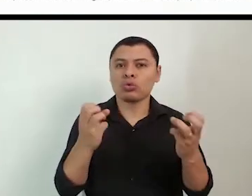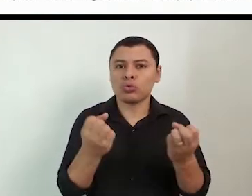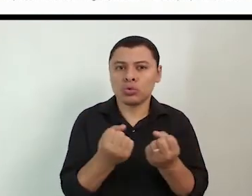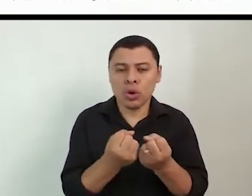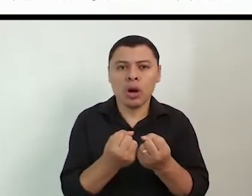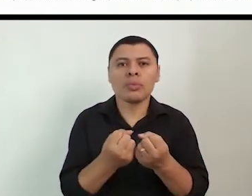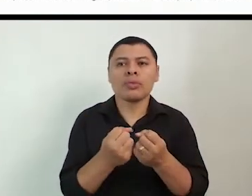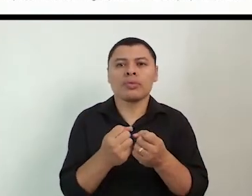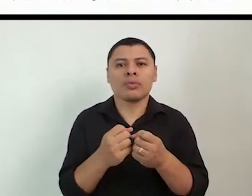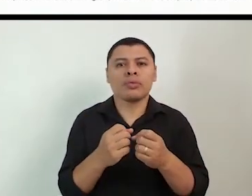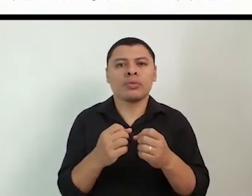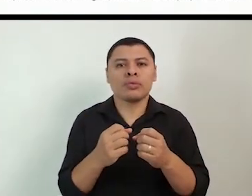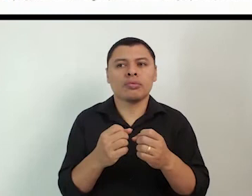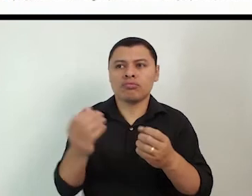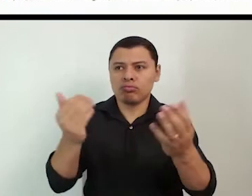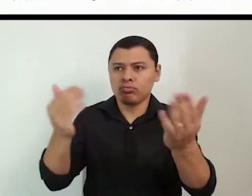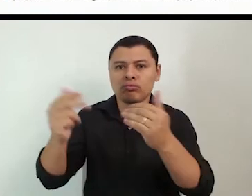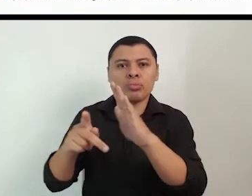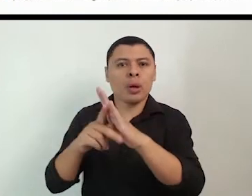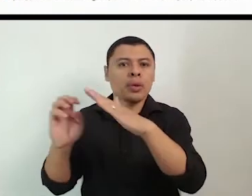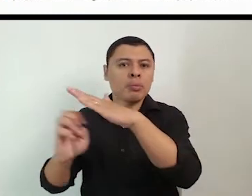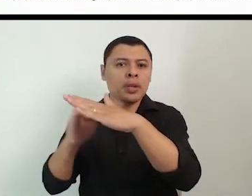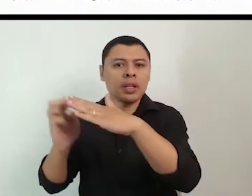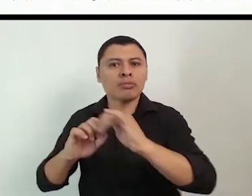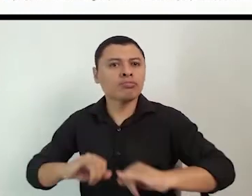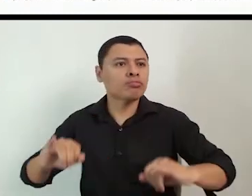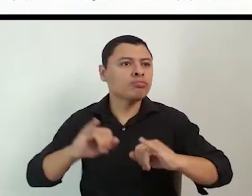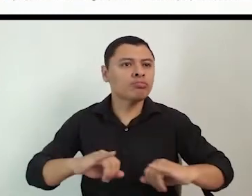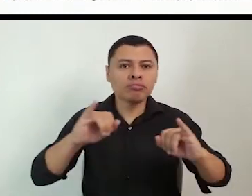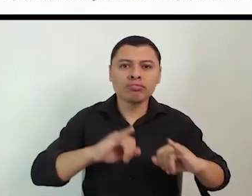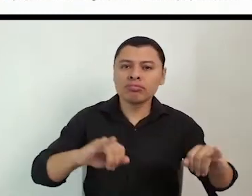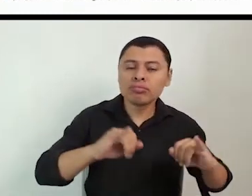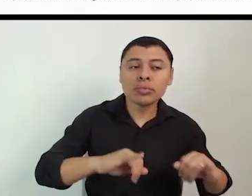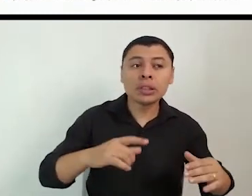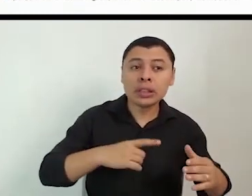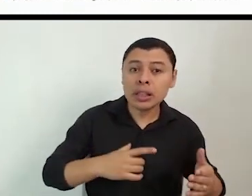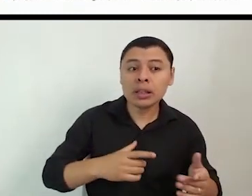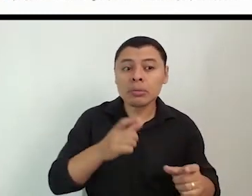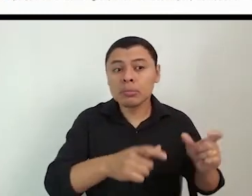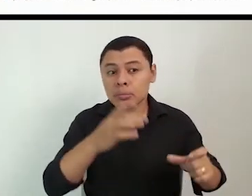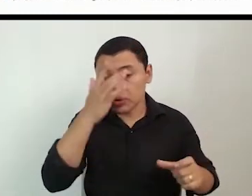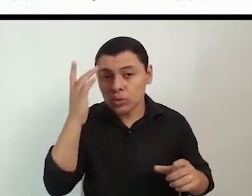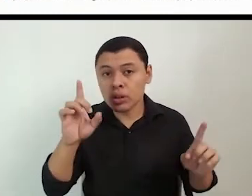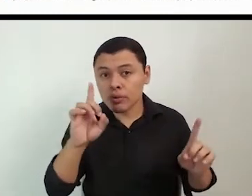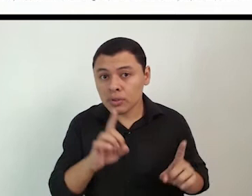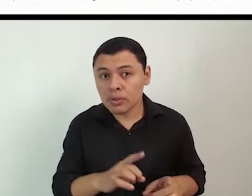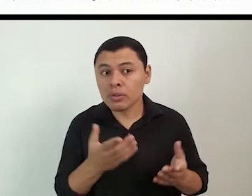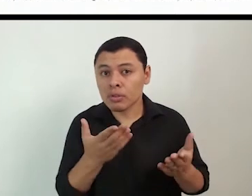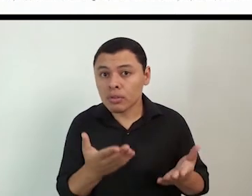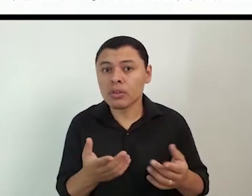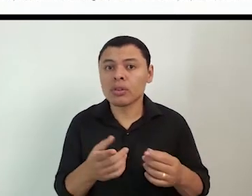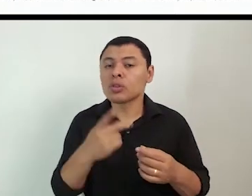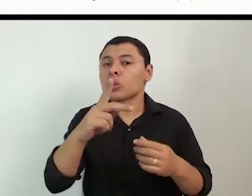no geral, né? Para promover esse conhecimento e adaptação para as pessoas com